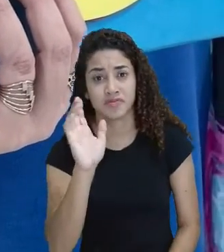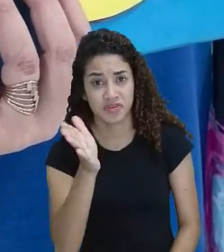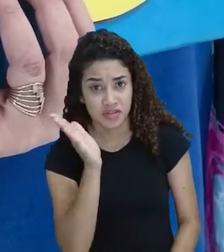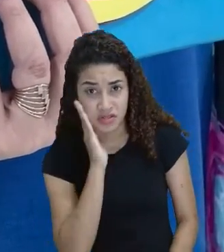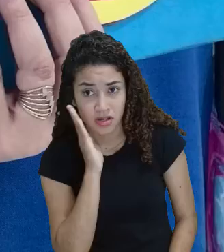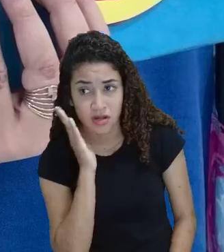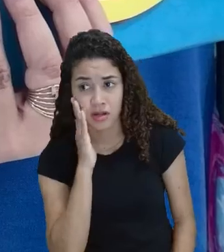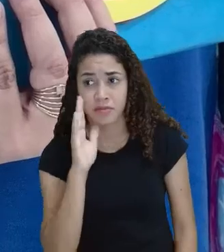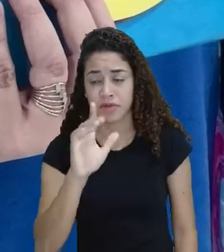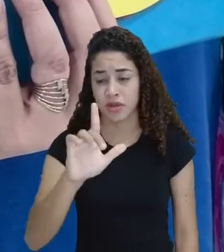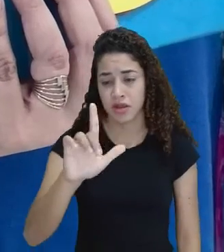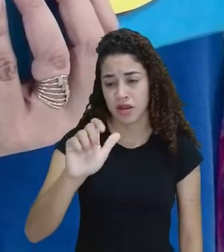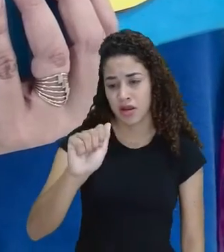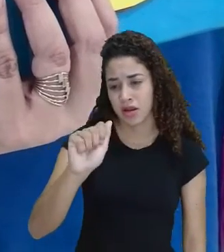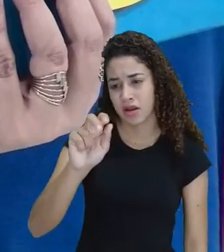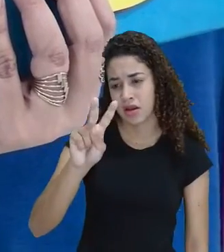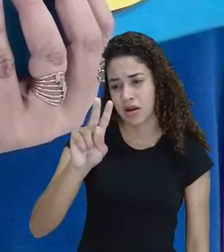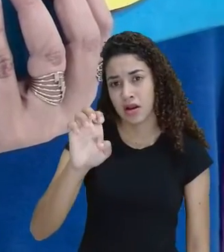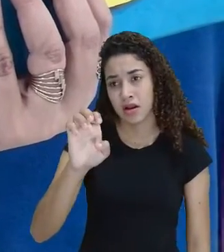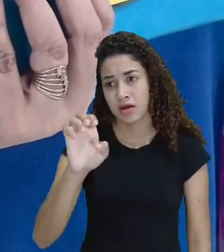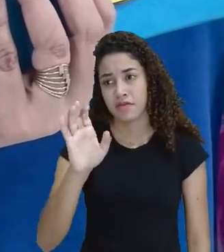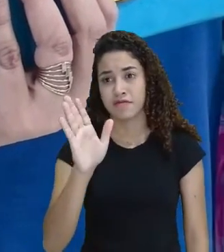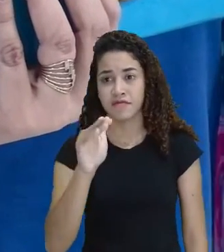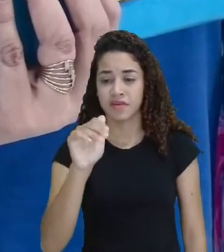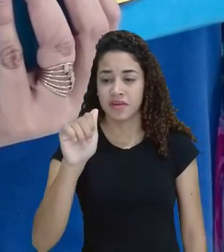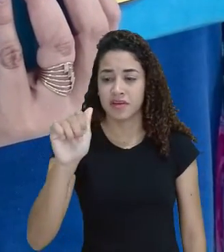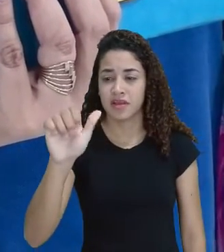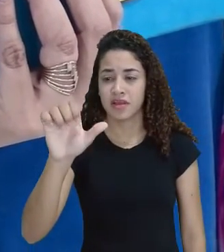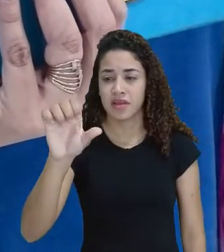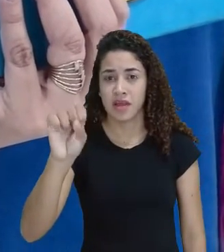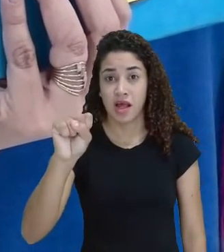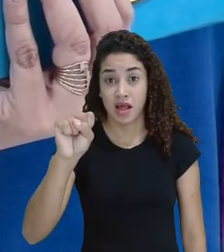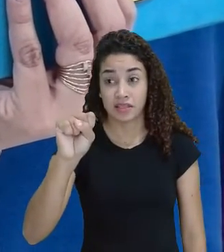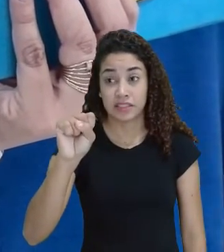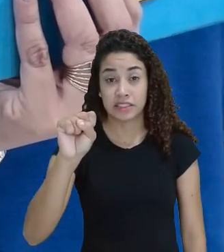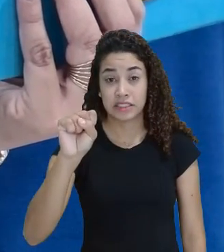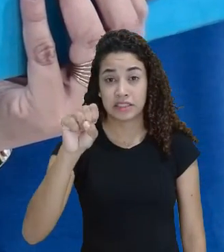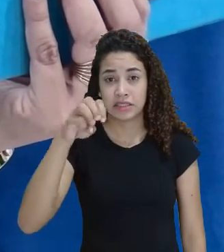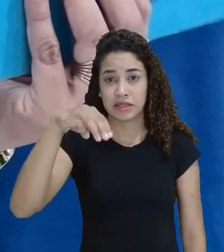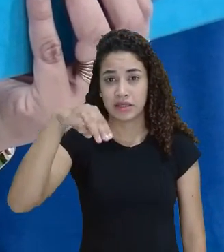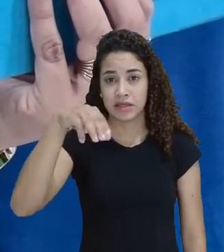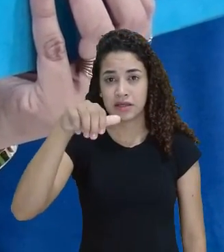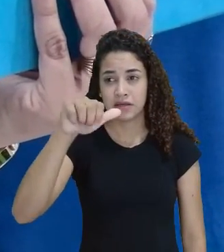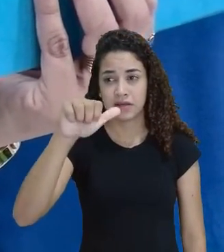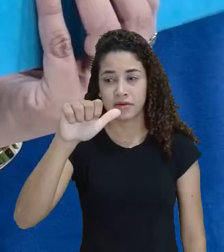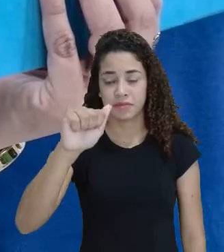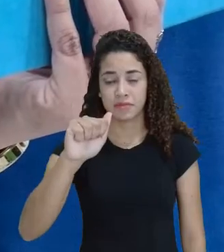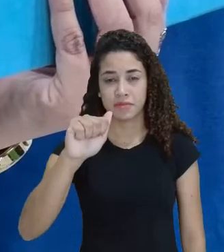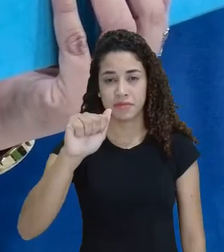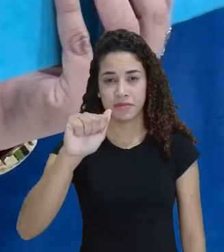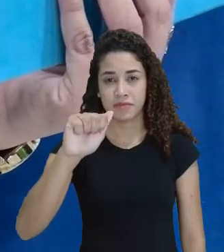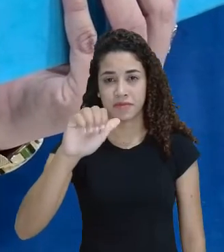Lave. Olha. As.